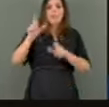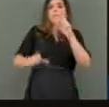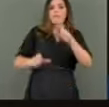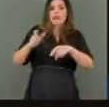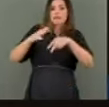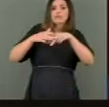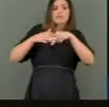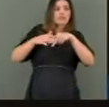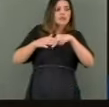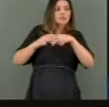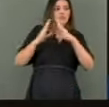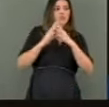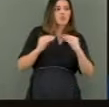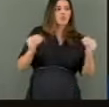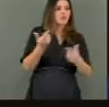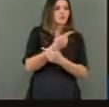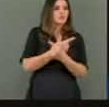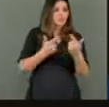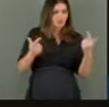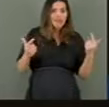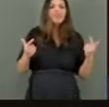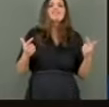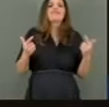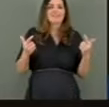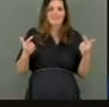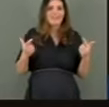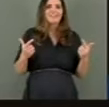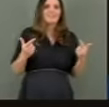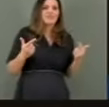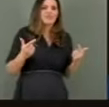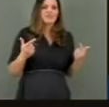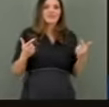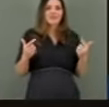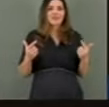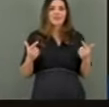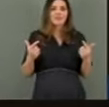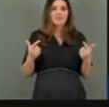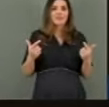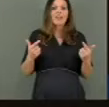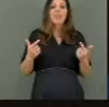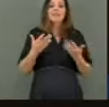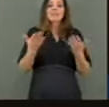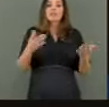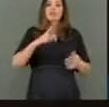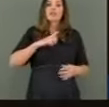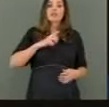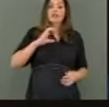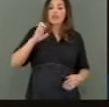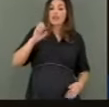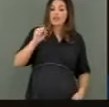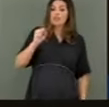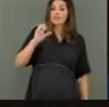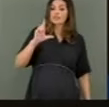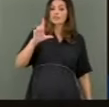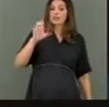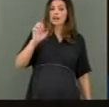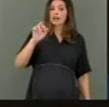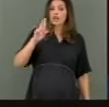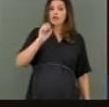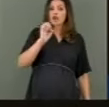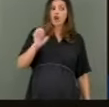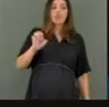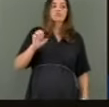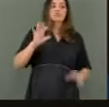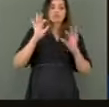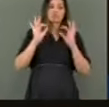nesses casos, nessas crianças, nessas síndromes, né? E nessa questão da esclerose, não tenha dúvida. E já que